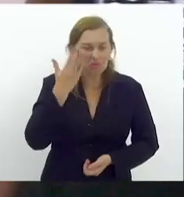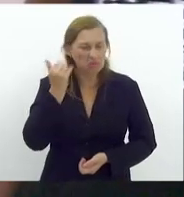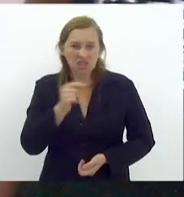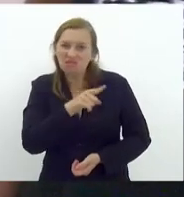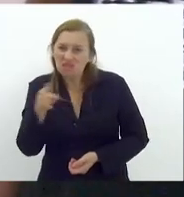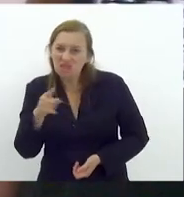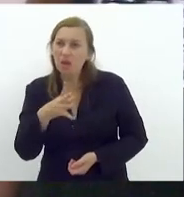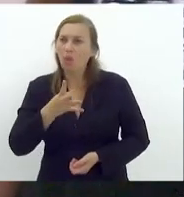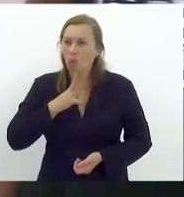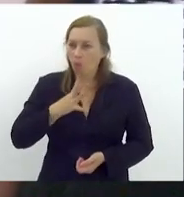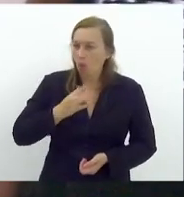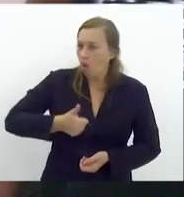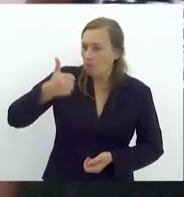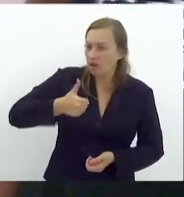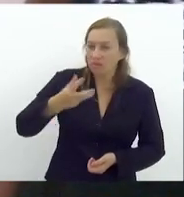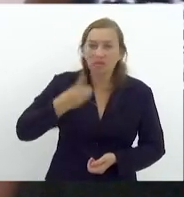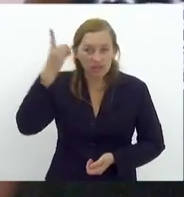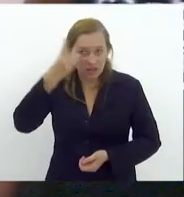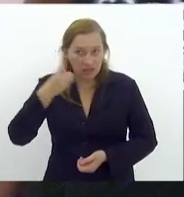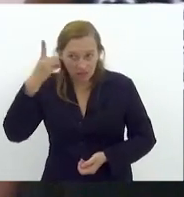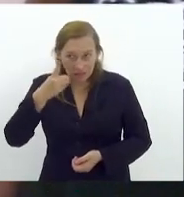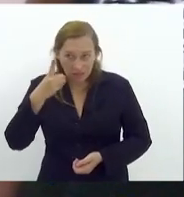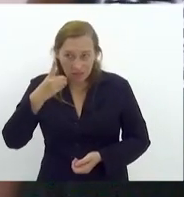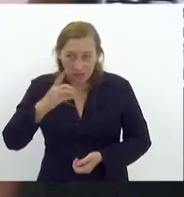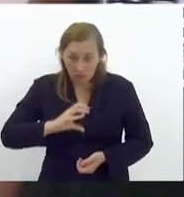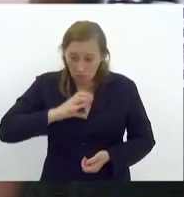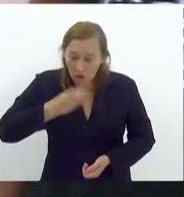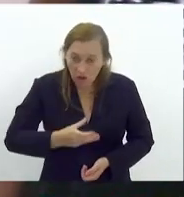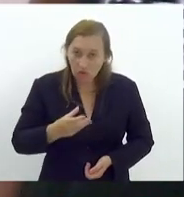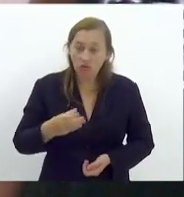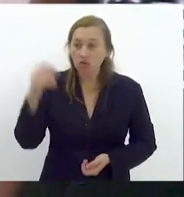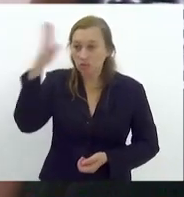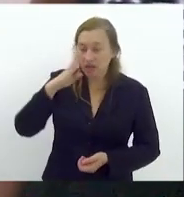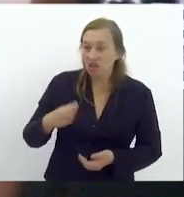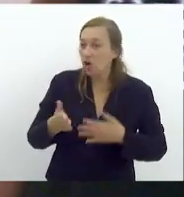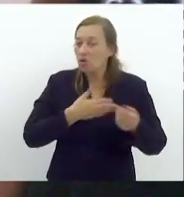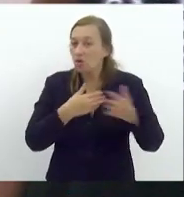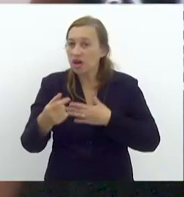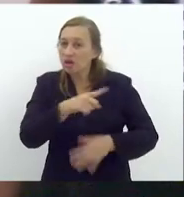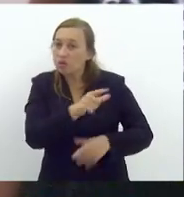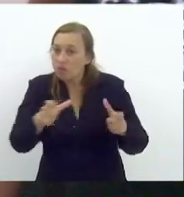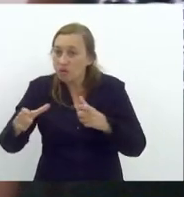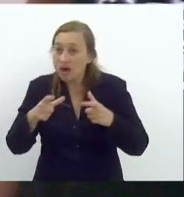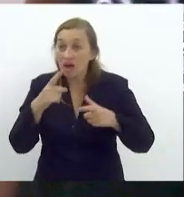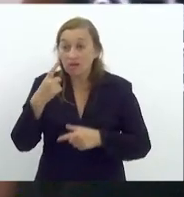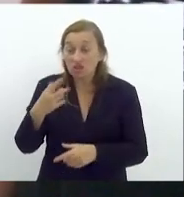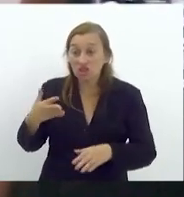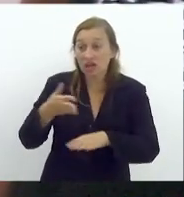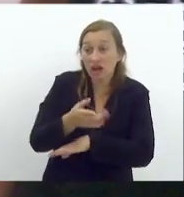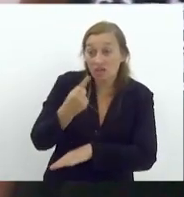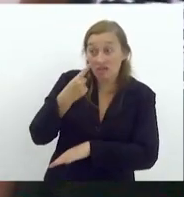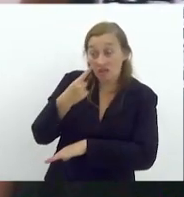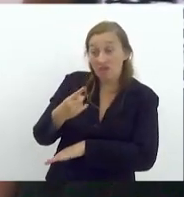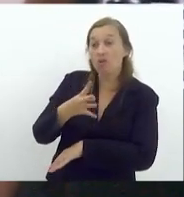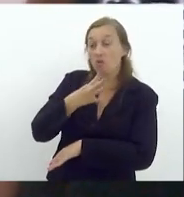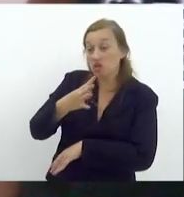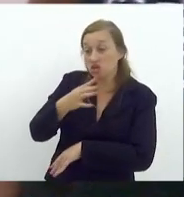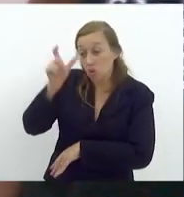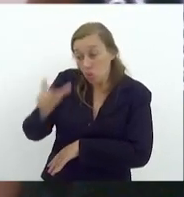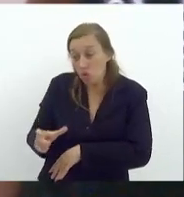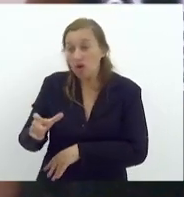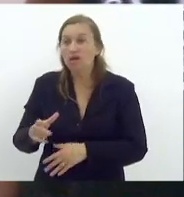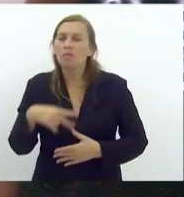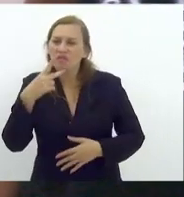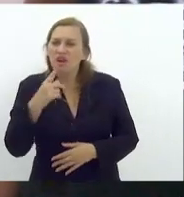vocês já conhecem ele é o primeiro Deputado da aba reta do Brasil Então qualquer lugar que você chegar vocês vão reconhecer o cara e